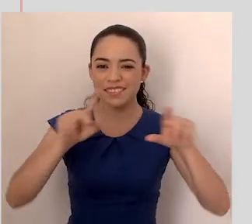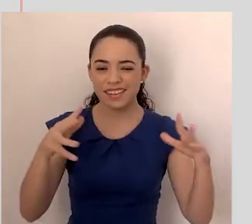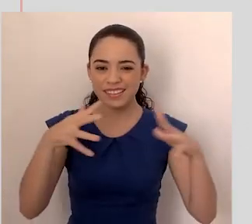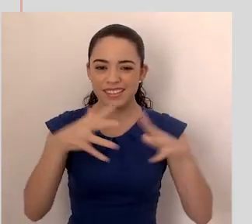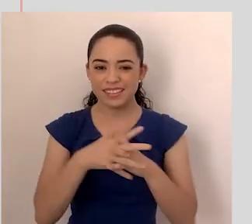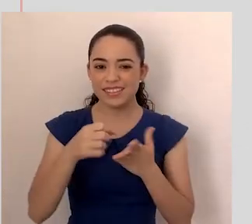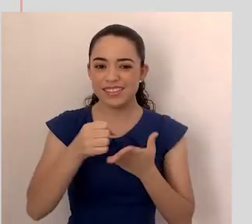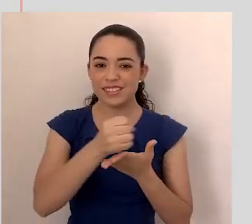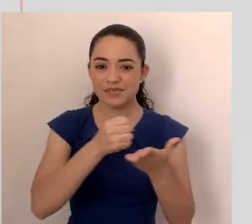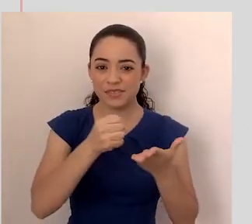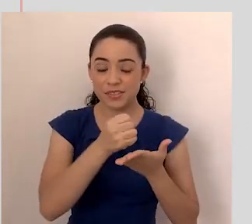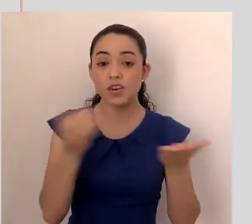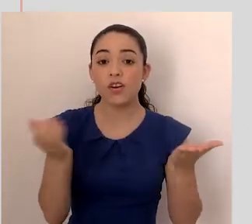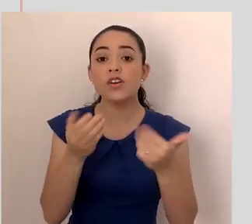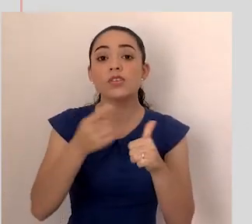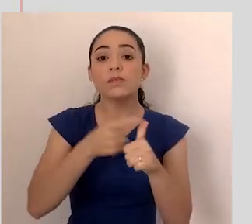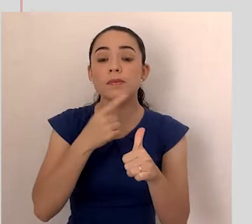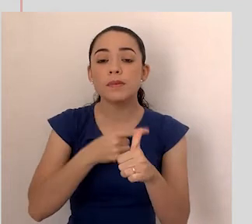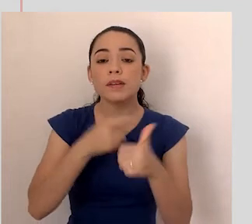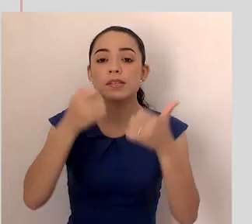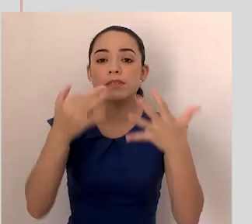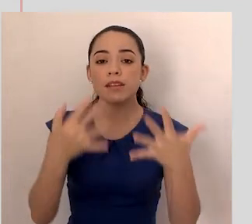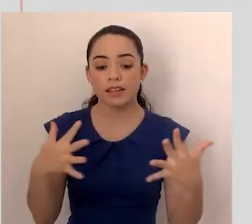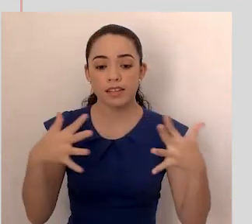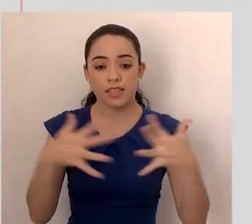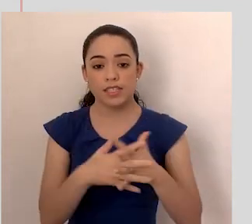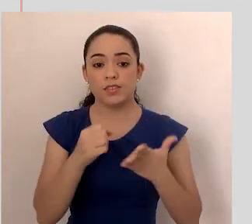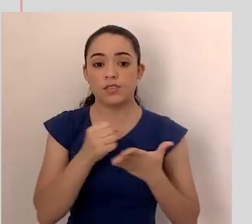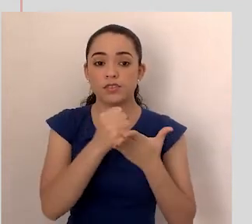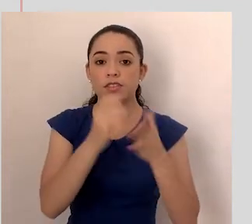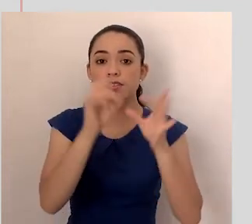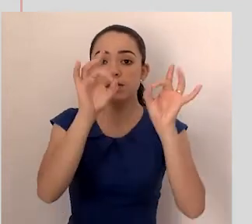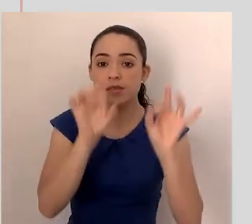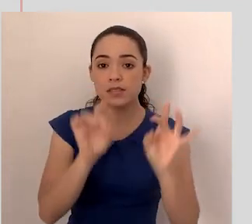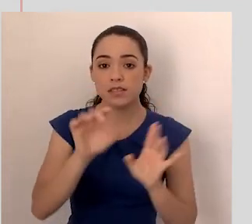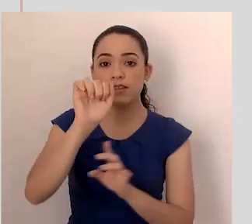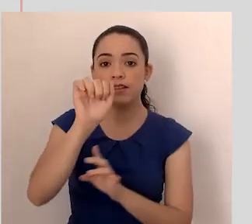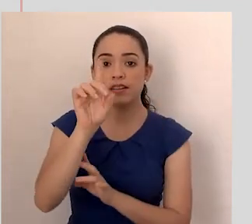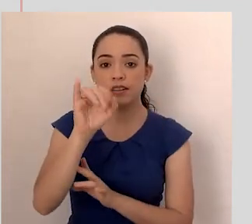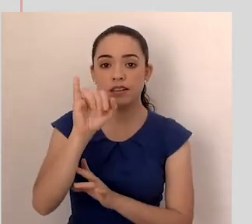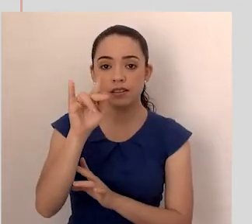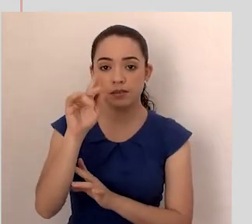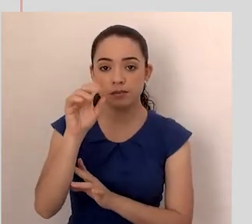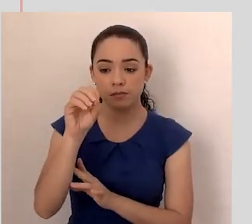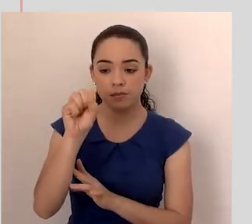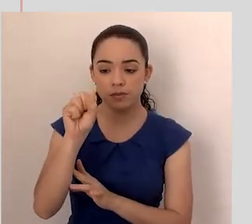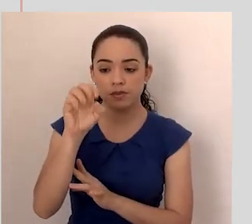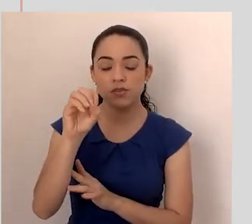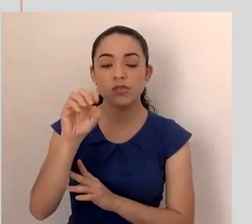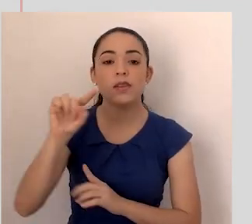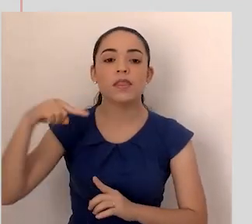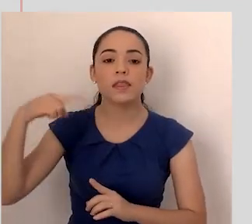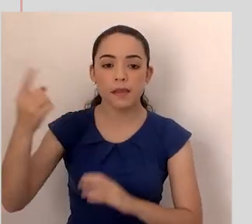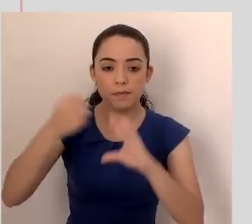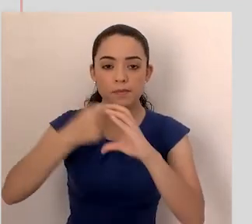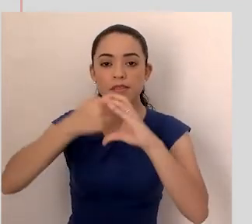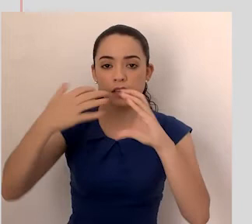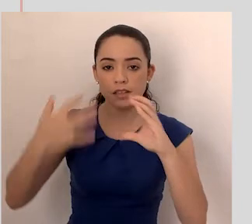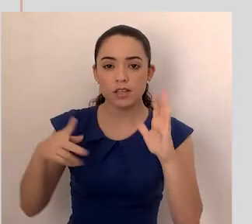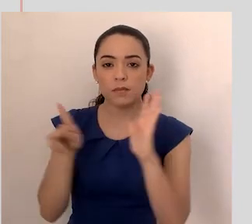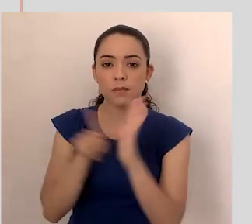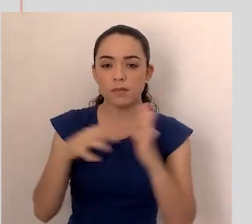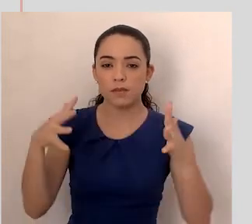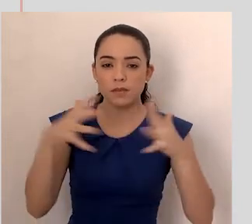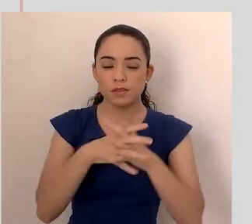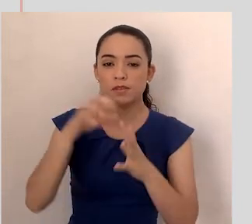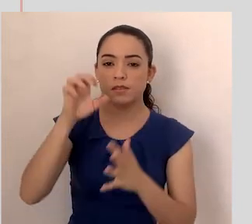Em continuidade às discussões dos tecidos básicos, falaremos primeiro sobre o tecido conjuntivo especial adiposo e continuaremos